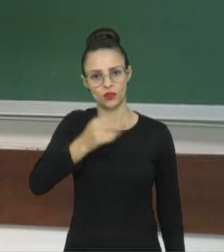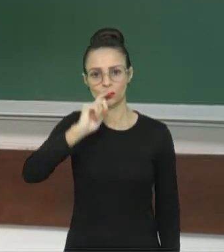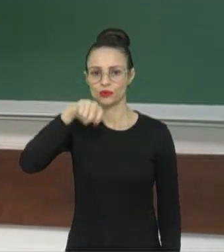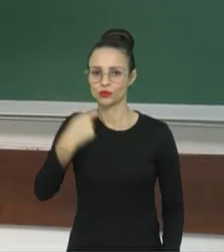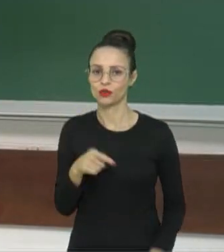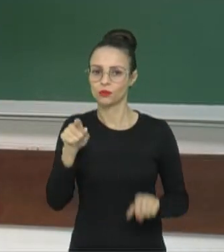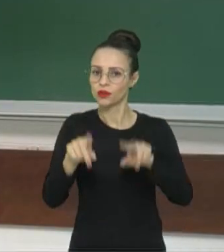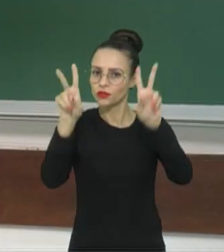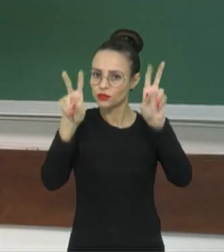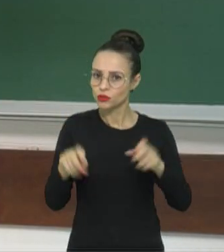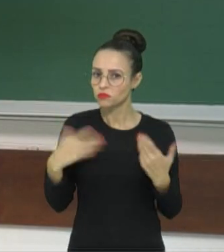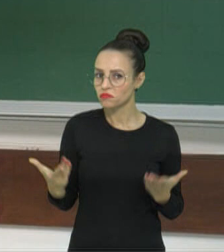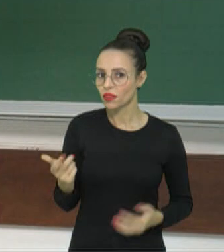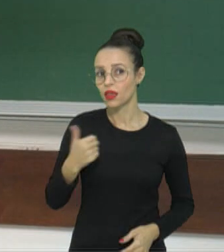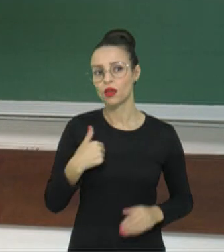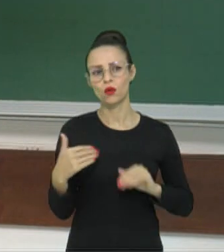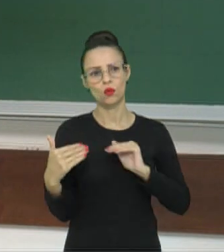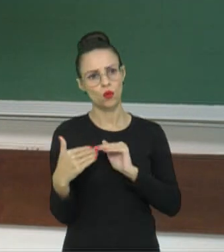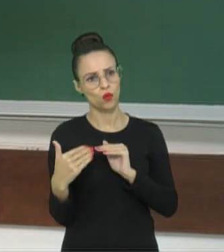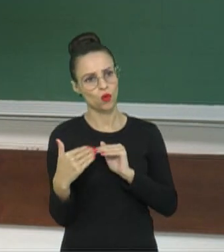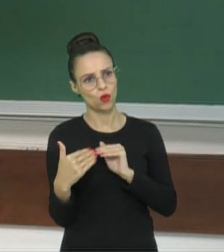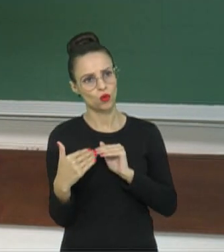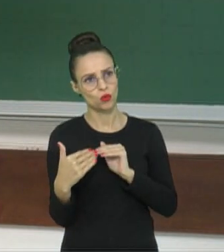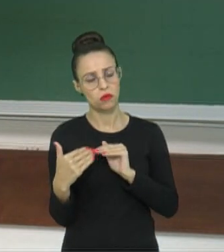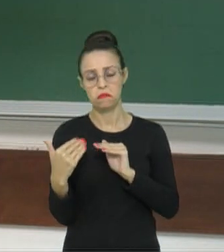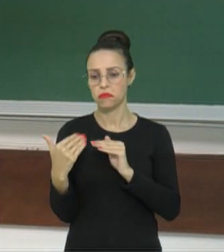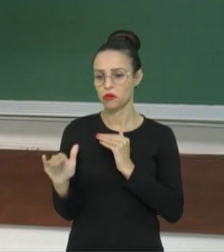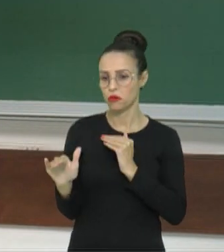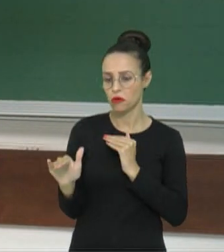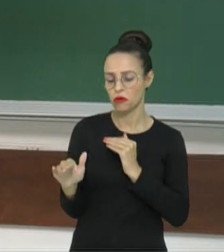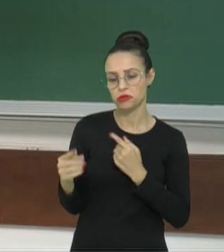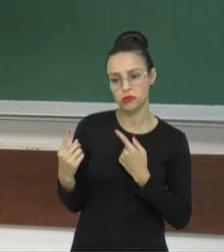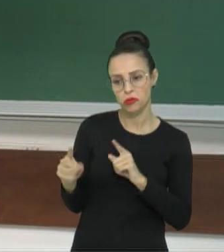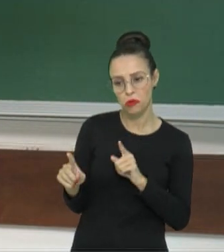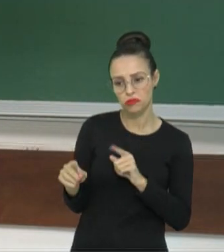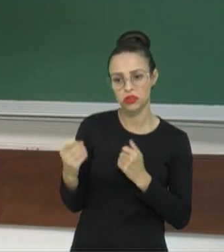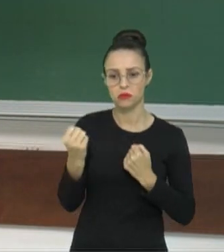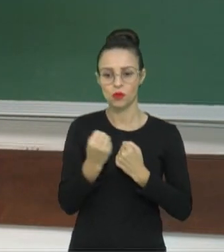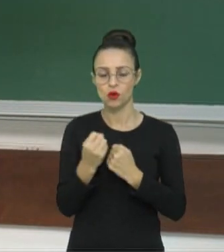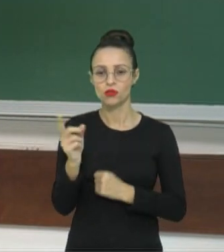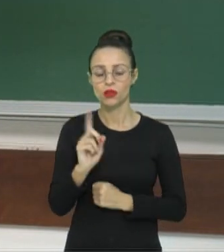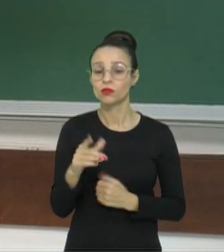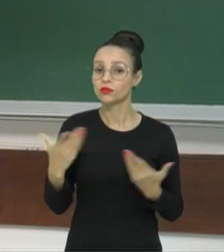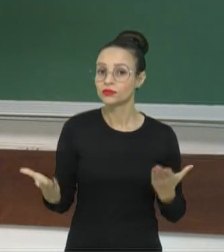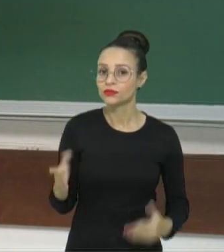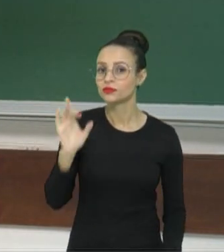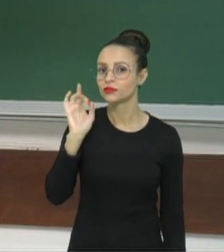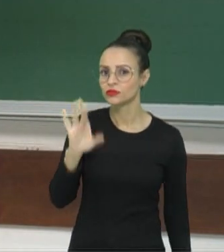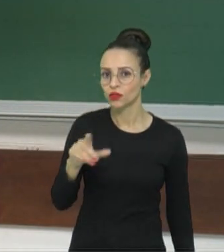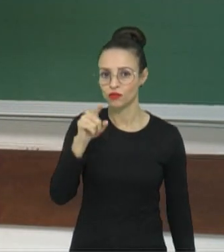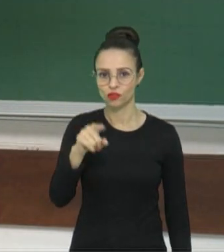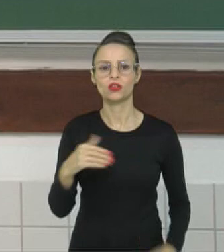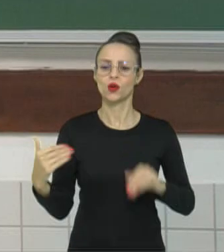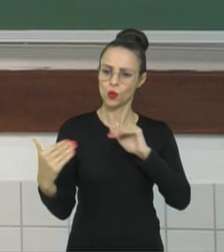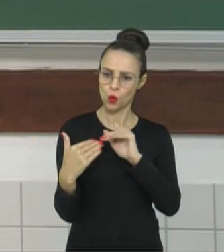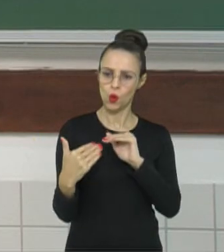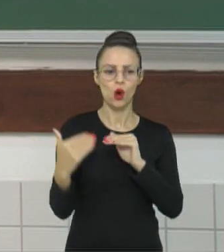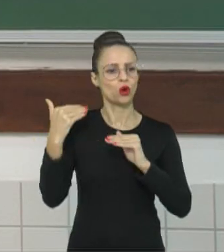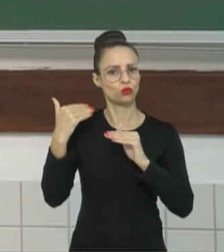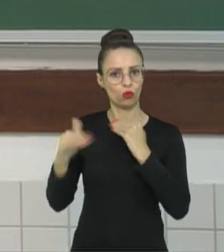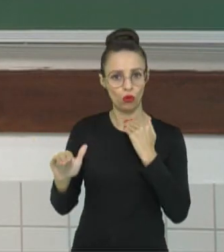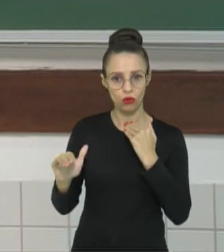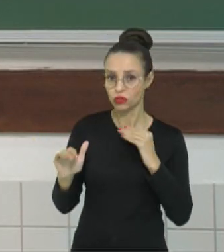assunto. Então, será que eu sou a favor? Será que eu sou contra? E lembrando, não basta você ser a favor ou você